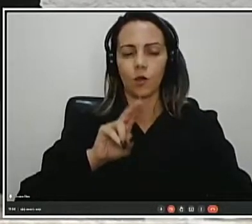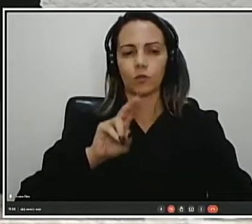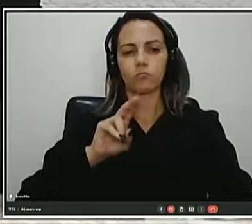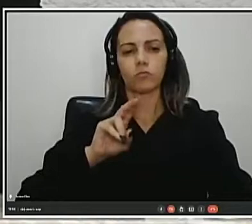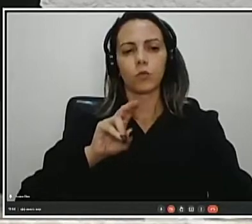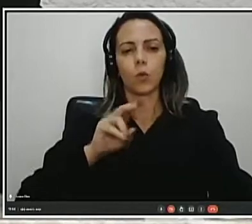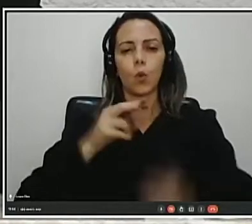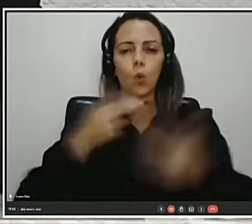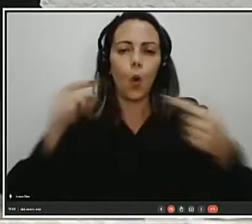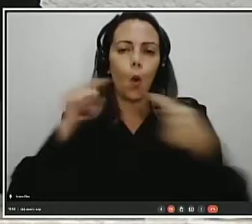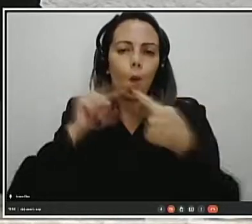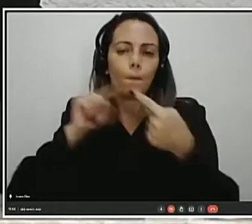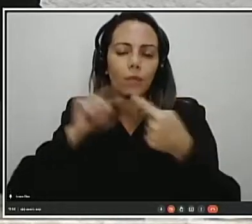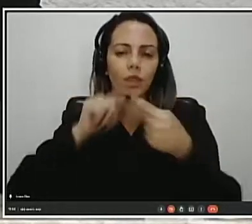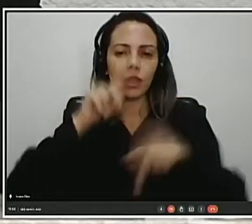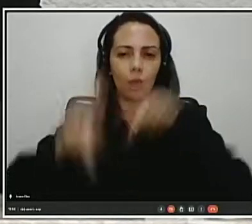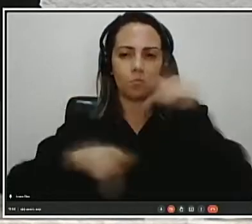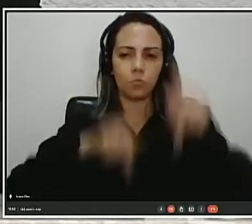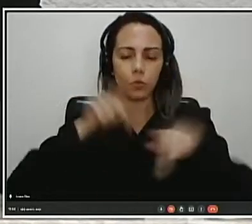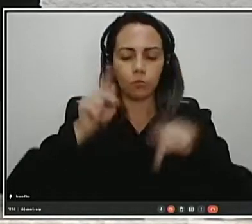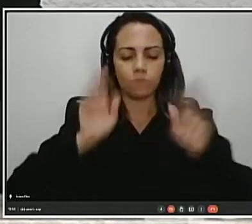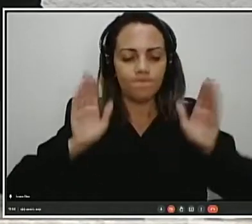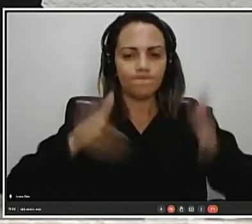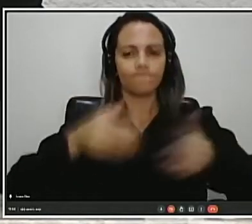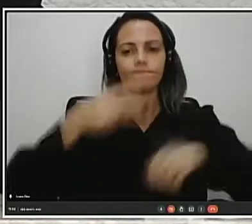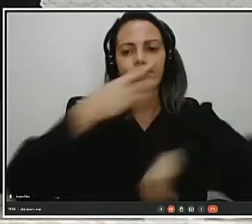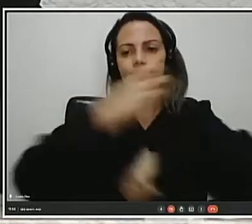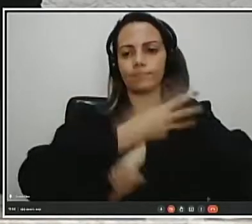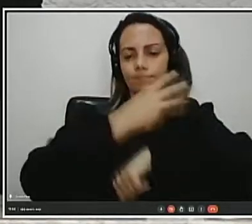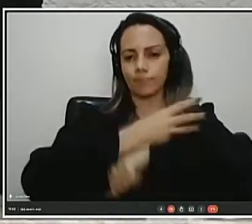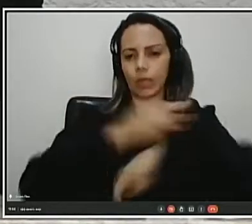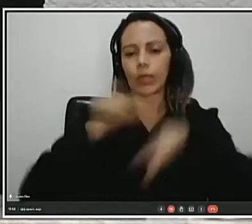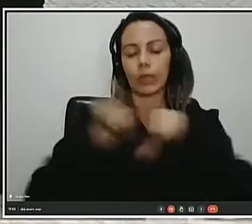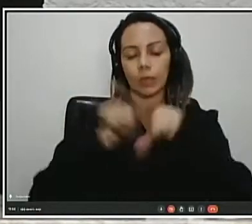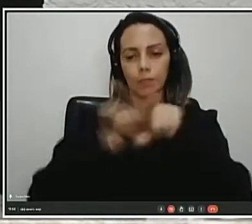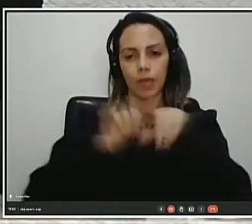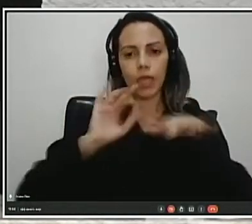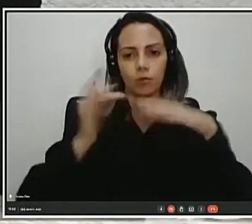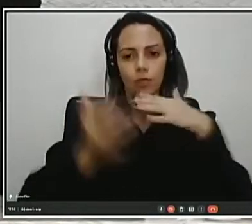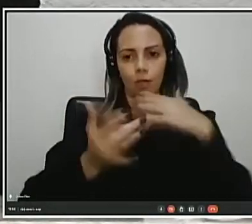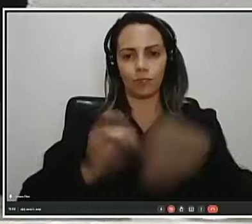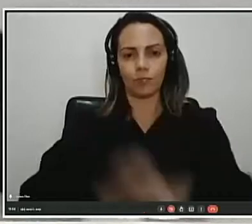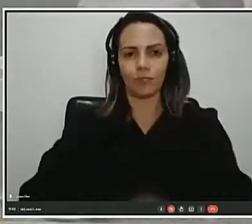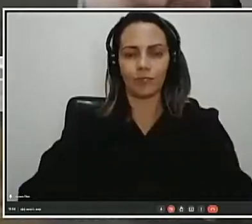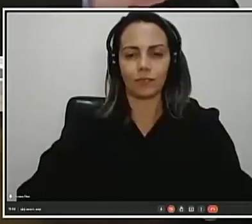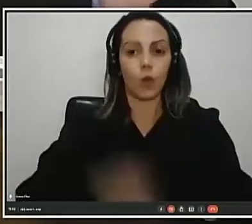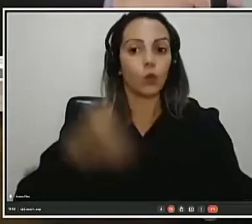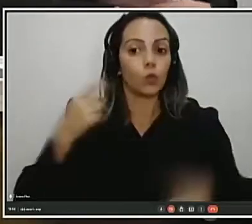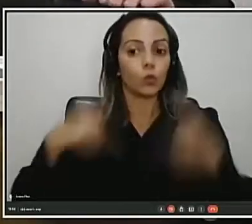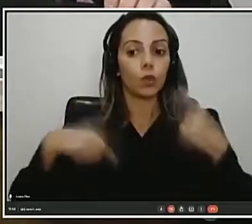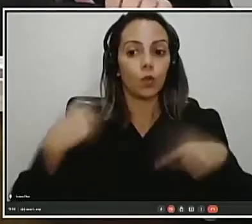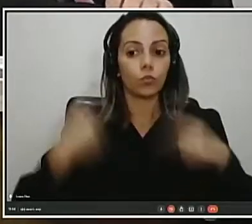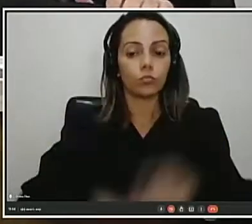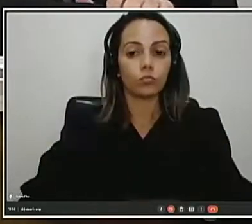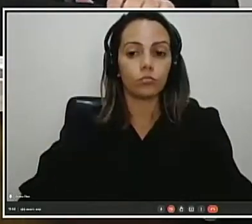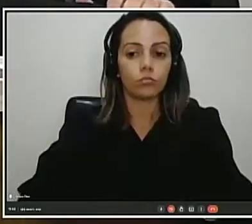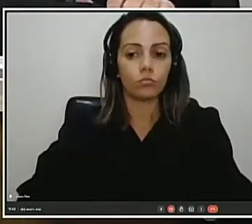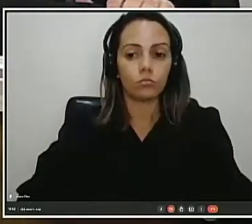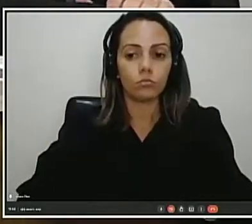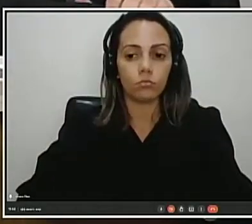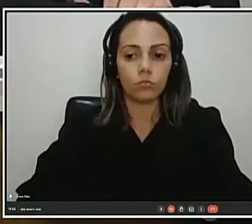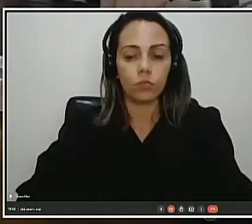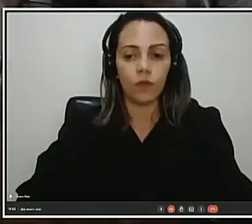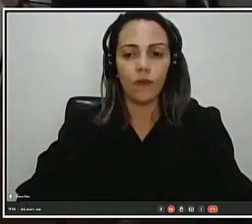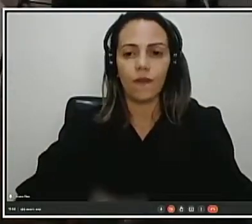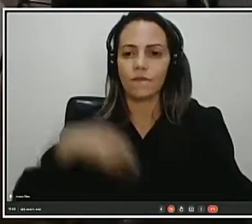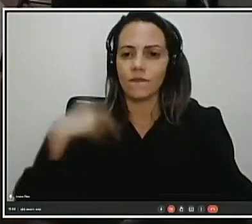público-alvo, além das mídias digitais e redes sociais. Em discussão, com a palavra a